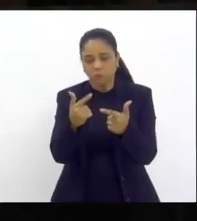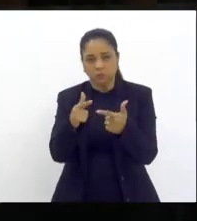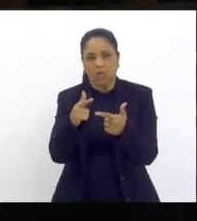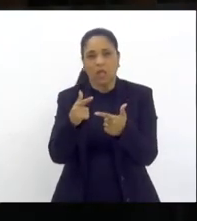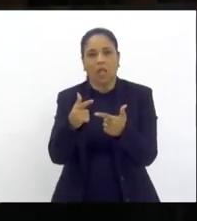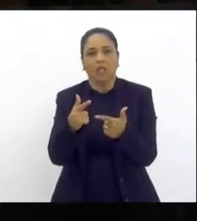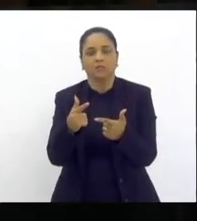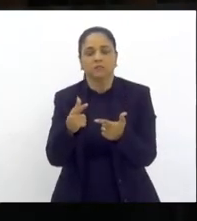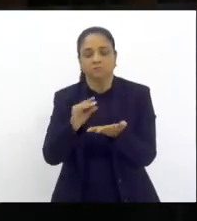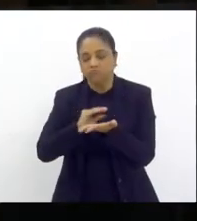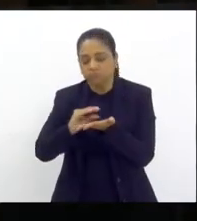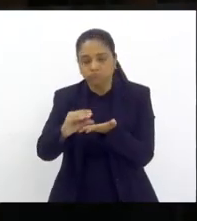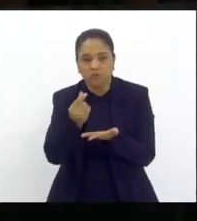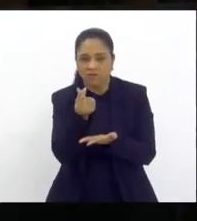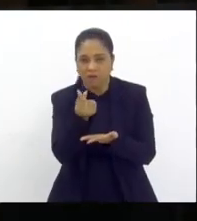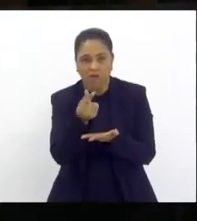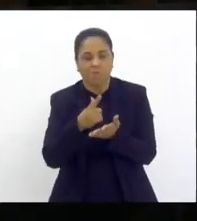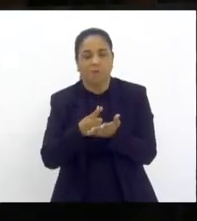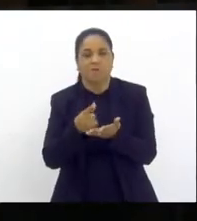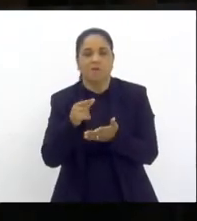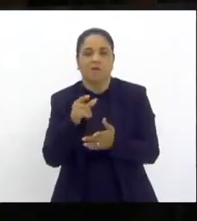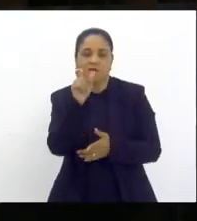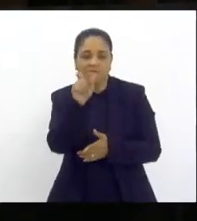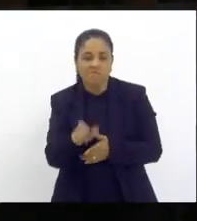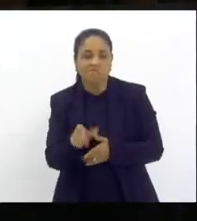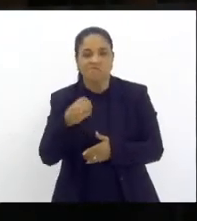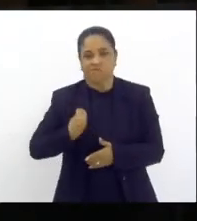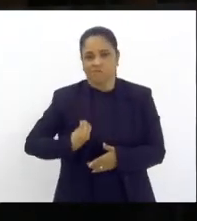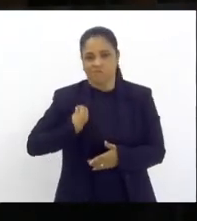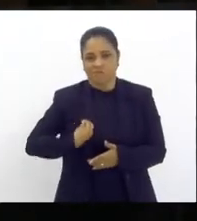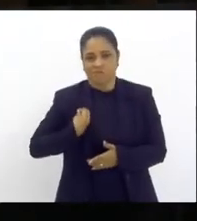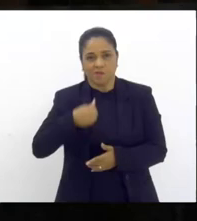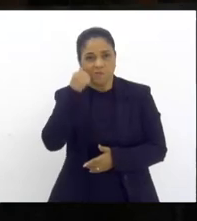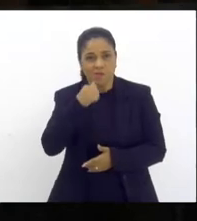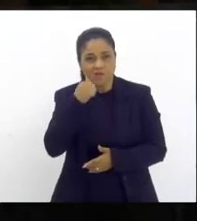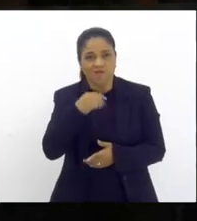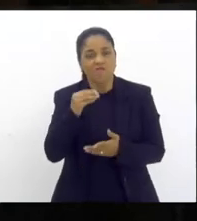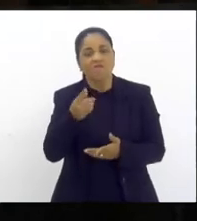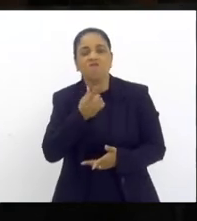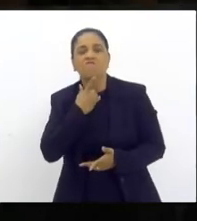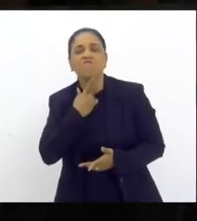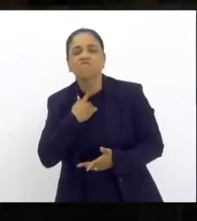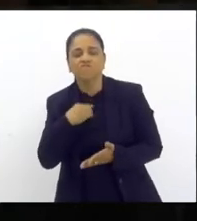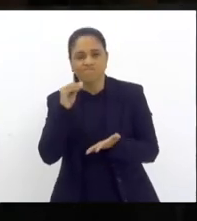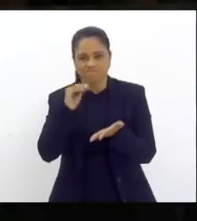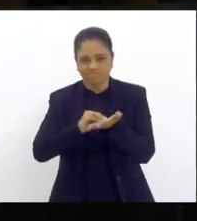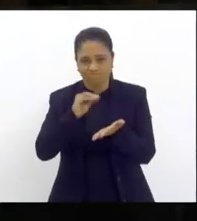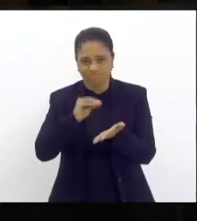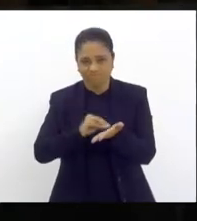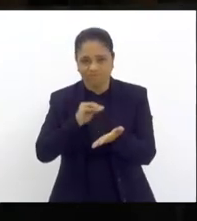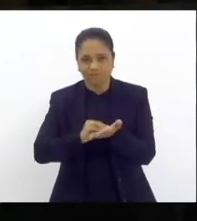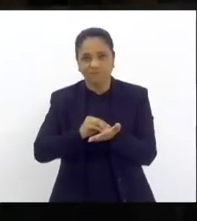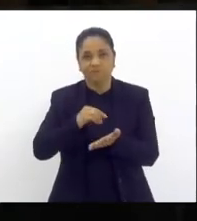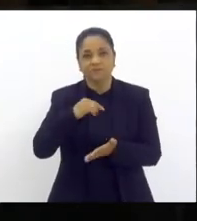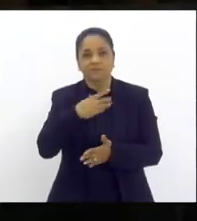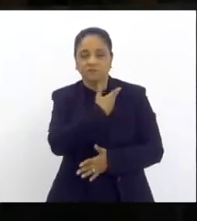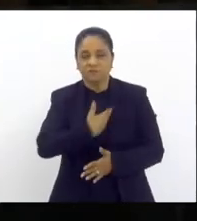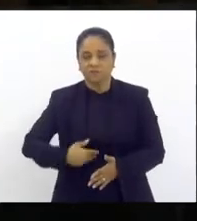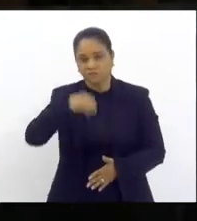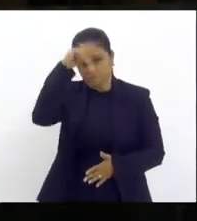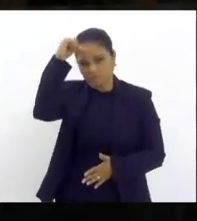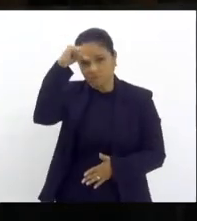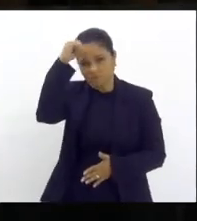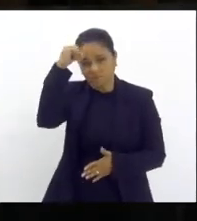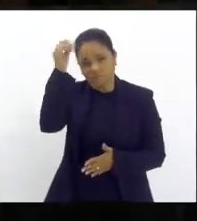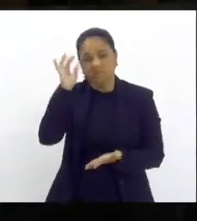mulheres. Ou seja, falta a vontade política do governador Cláudio Castro em implementar e dar concretude